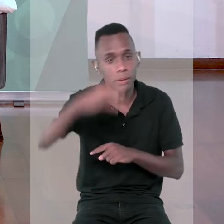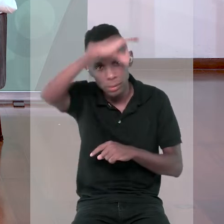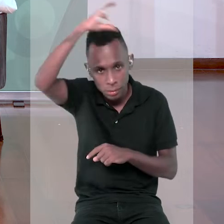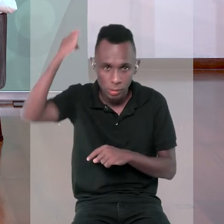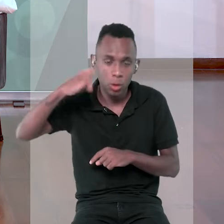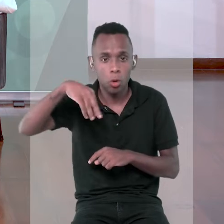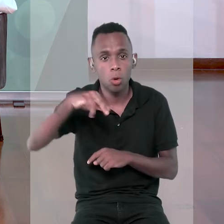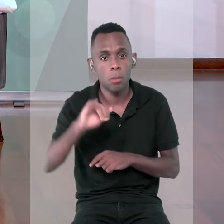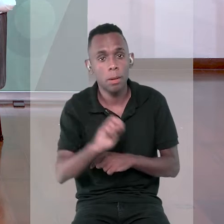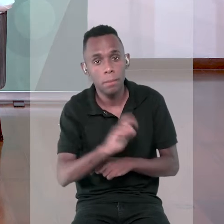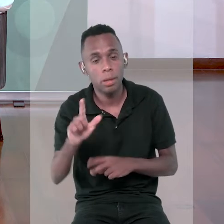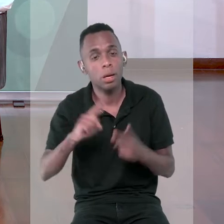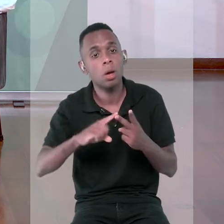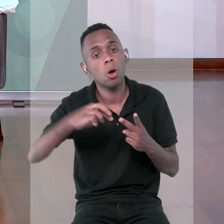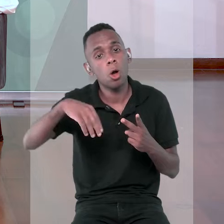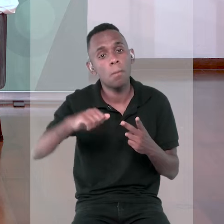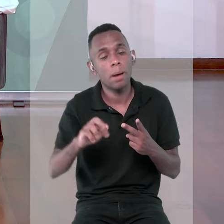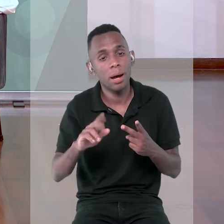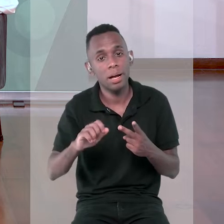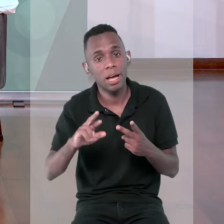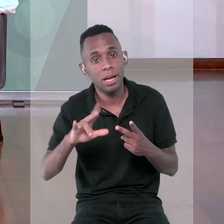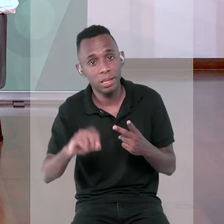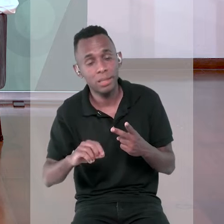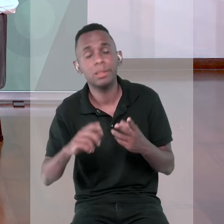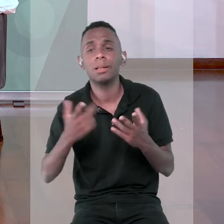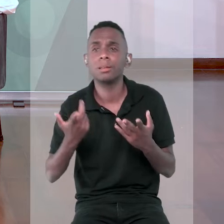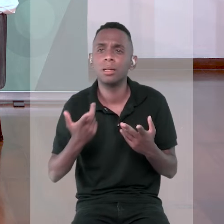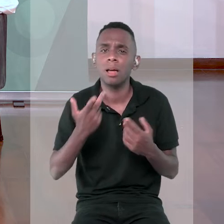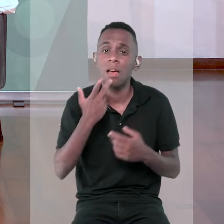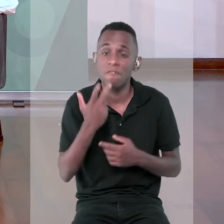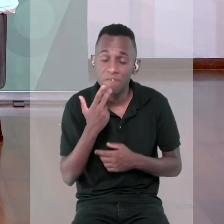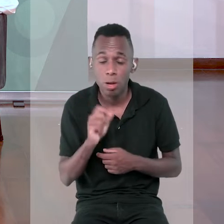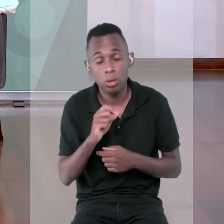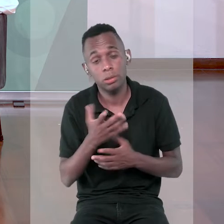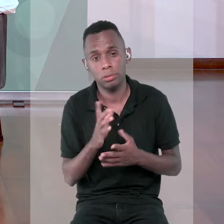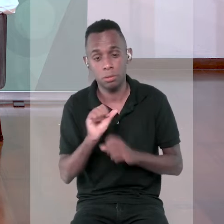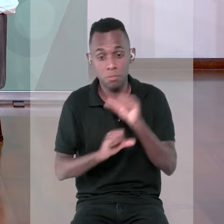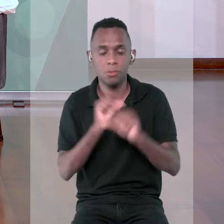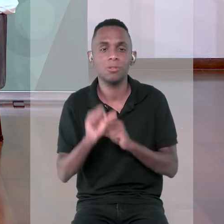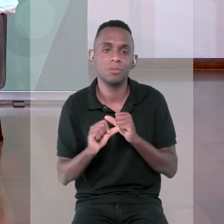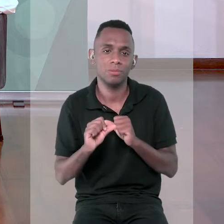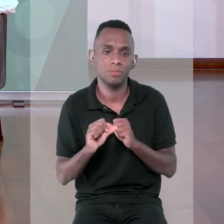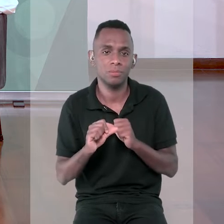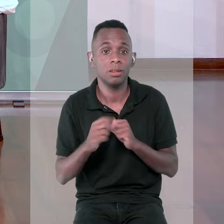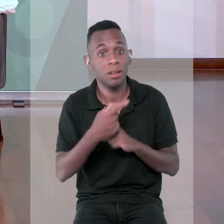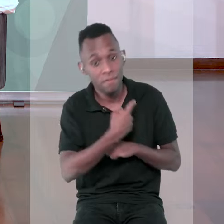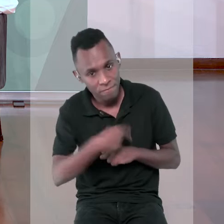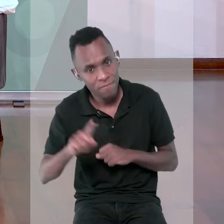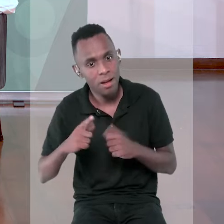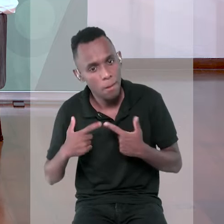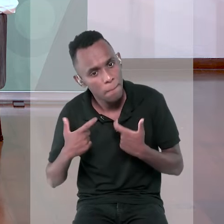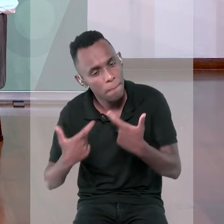Miguel, Santa Margarida, Santa Catarina, né? E aí a fala da boa menina mudou. Vai para a guerra,